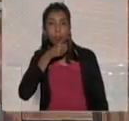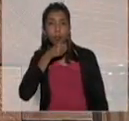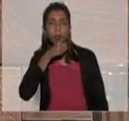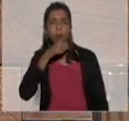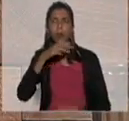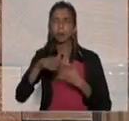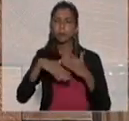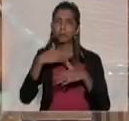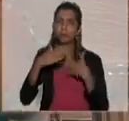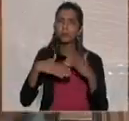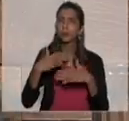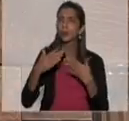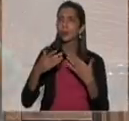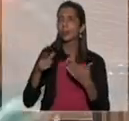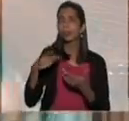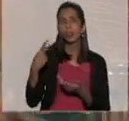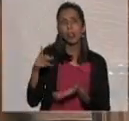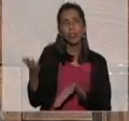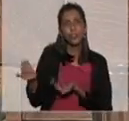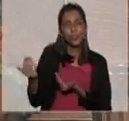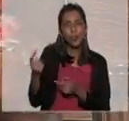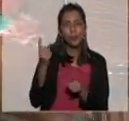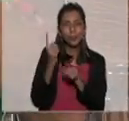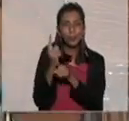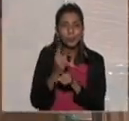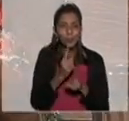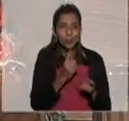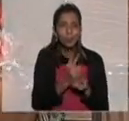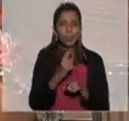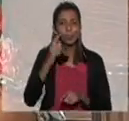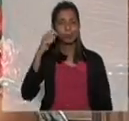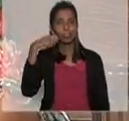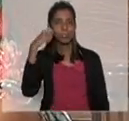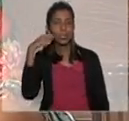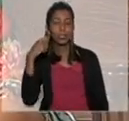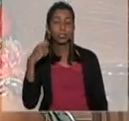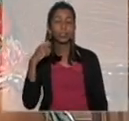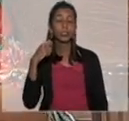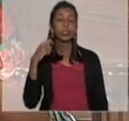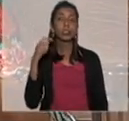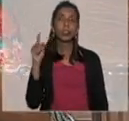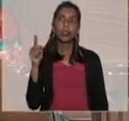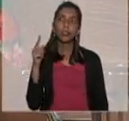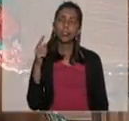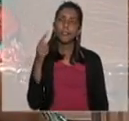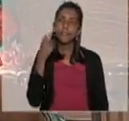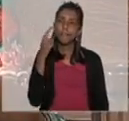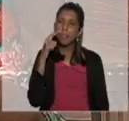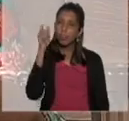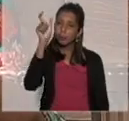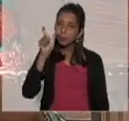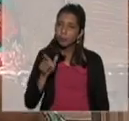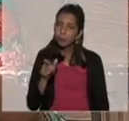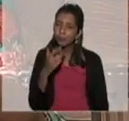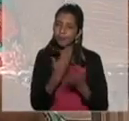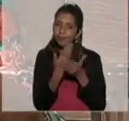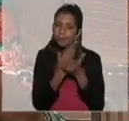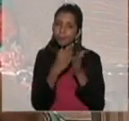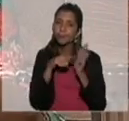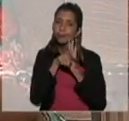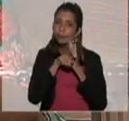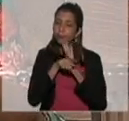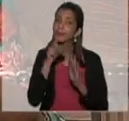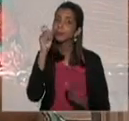eu ia fazendo vários momentos dela jovem se descobrindo como atriz e tudo isso então o estudar esse personagem